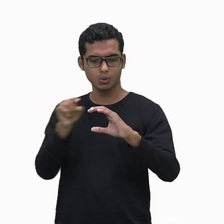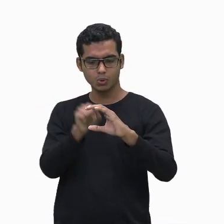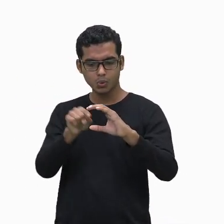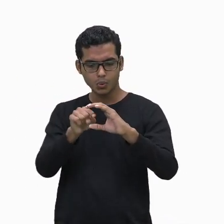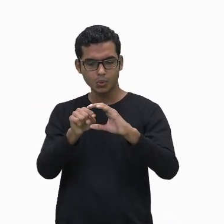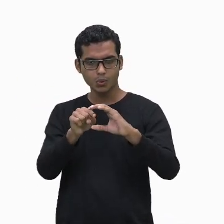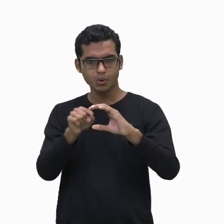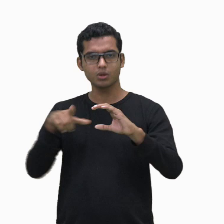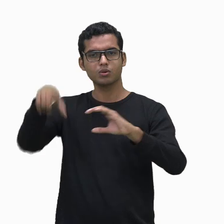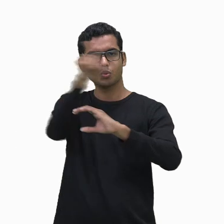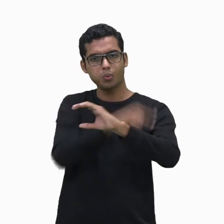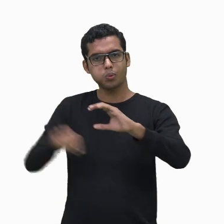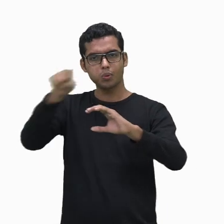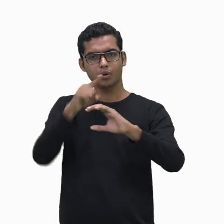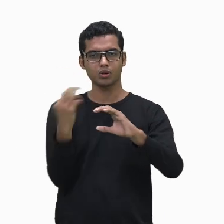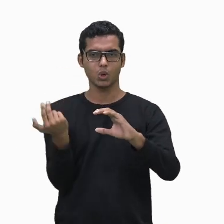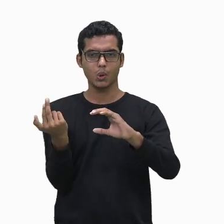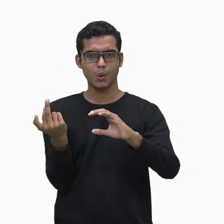estar